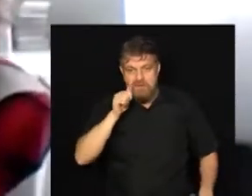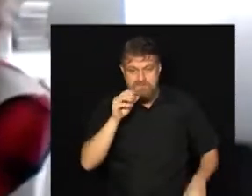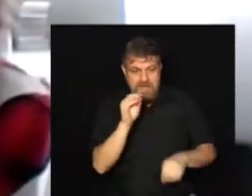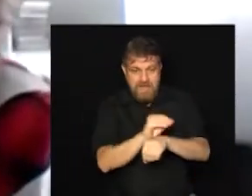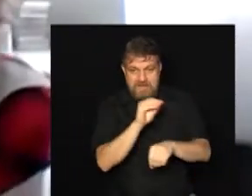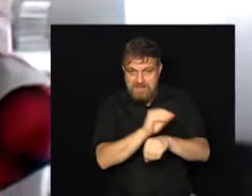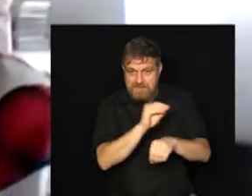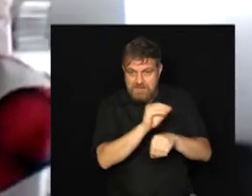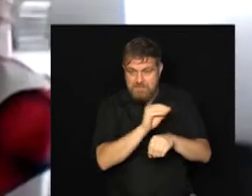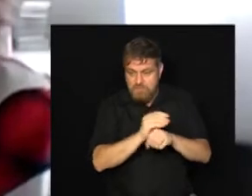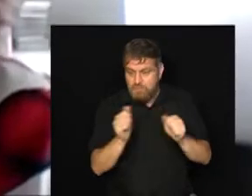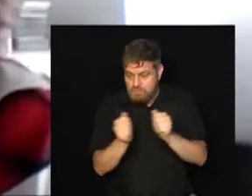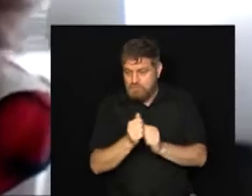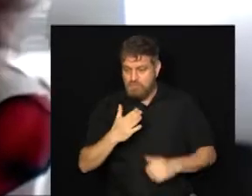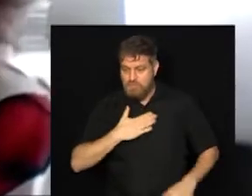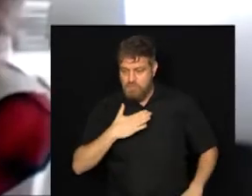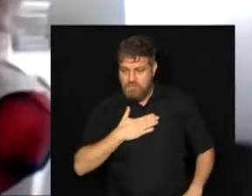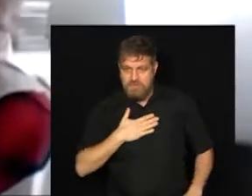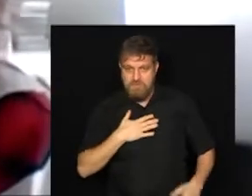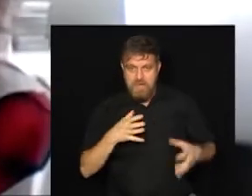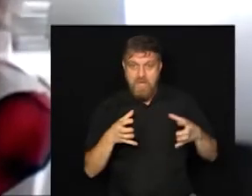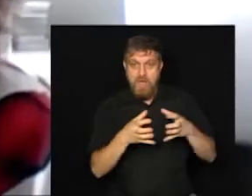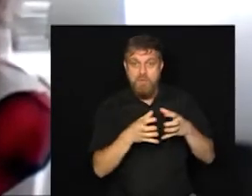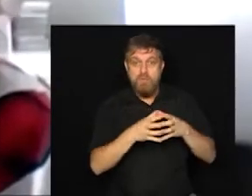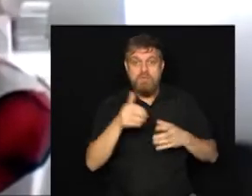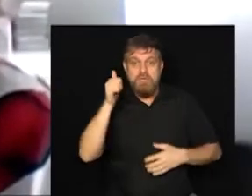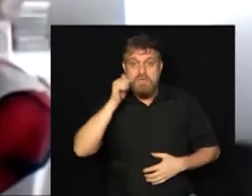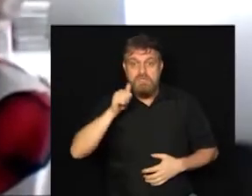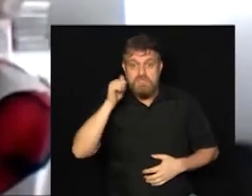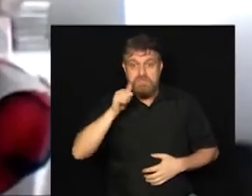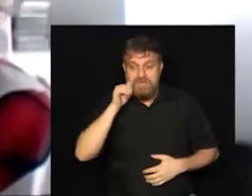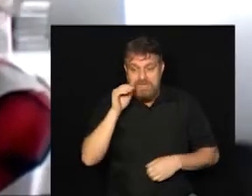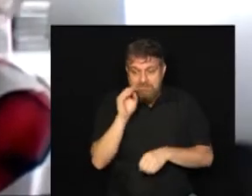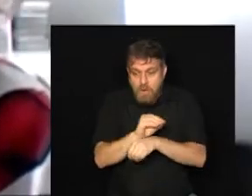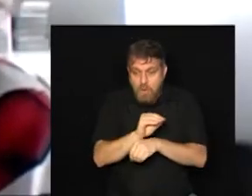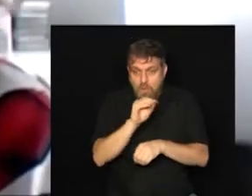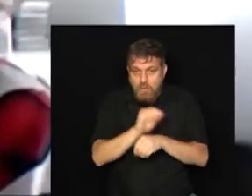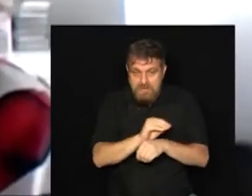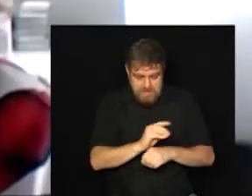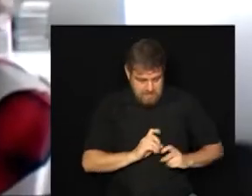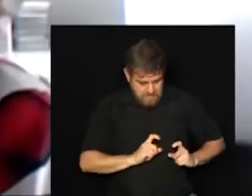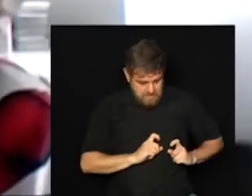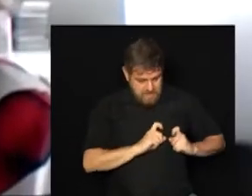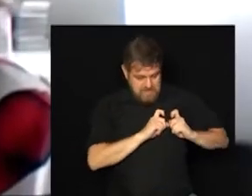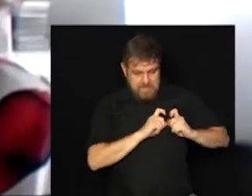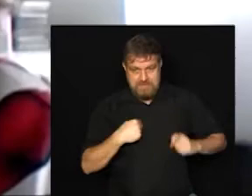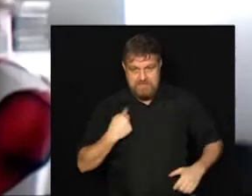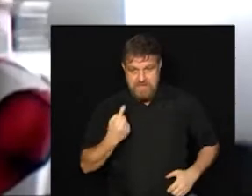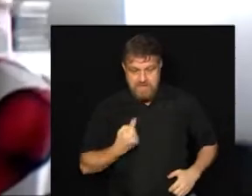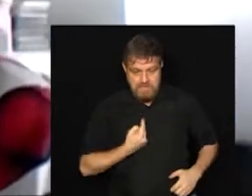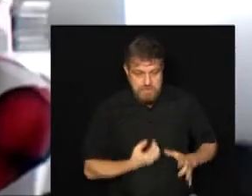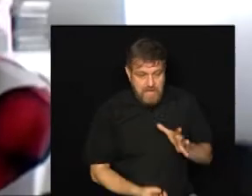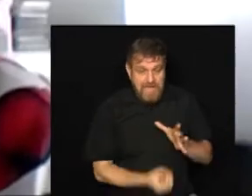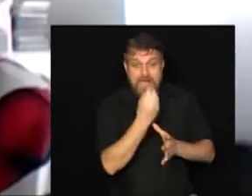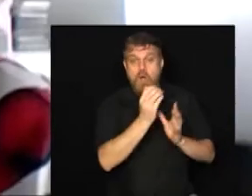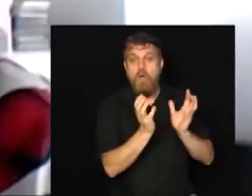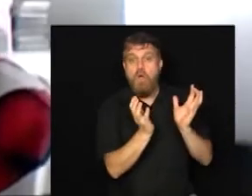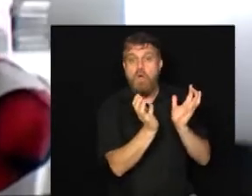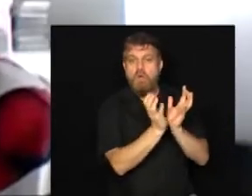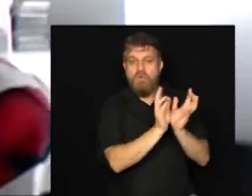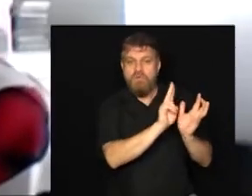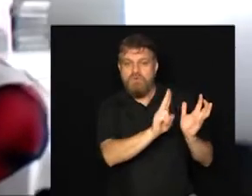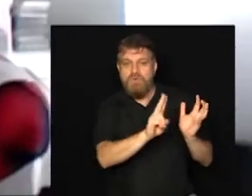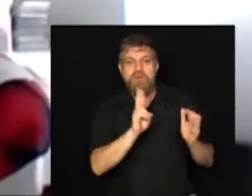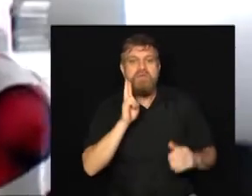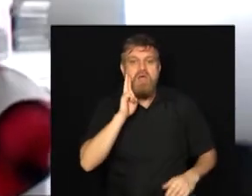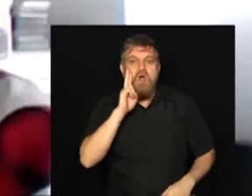tratamento comigo. Então, era um grupo de mulheres que ainda estavam no tratamento, que nós iniciamos o grupo Rosa e Amor. Esperávamos